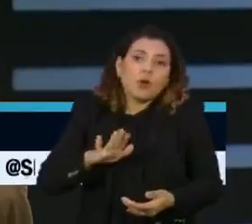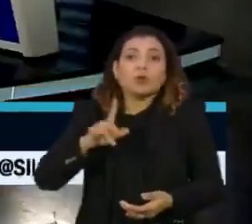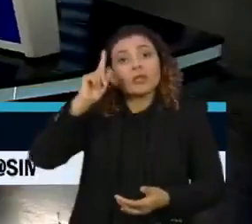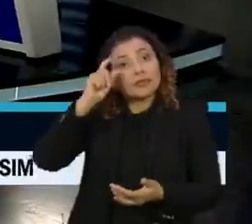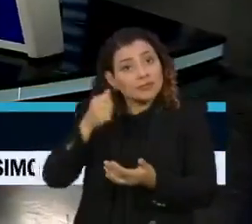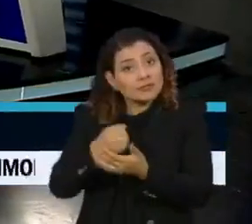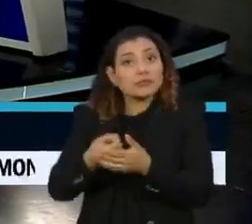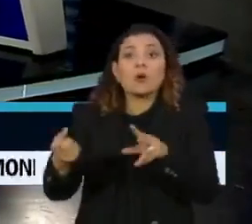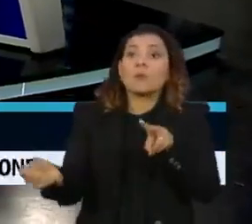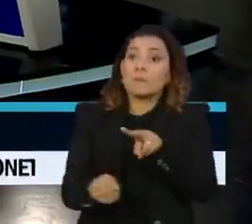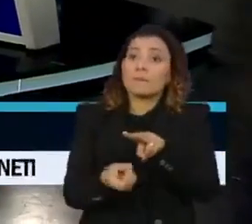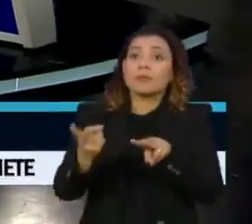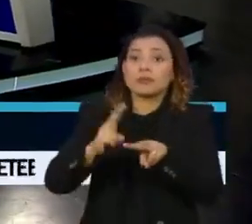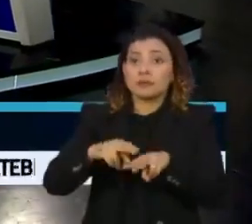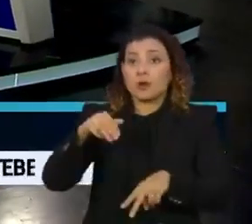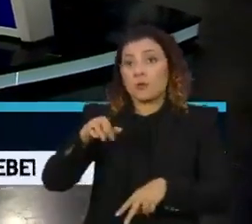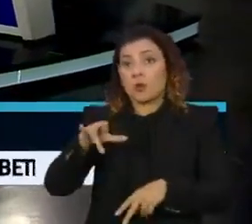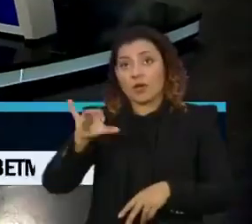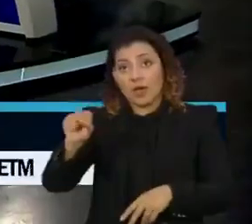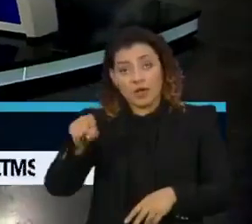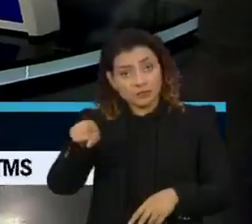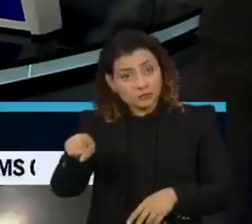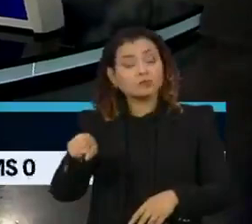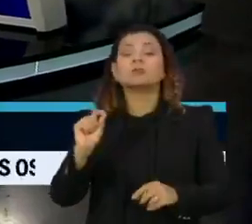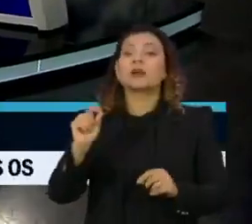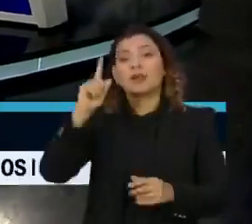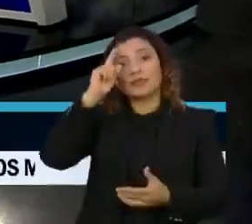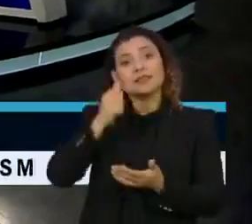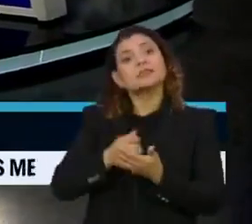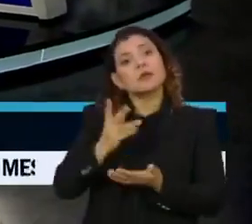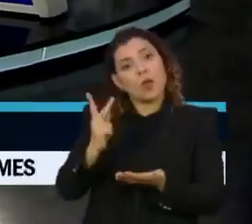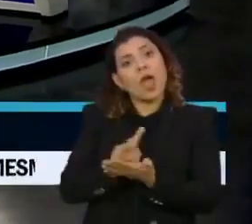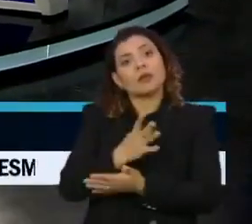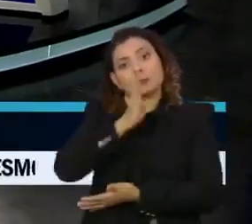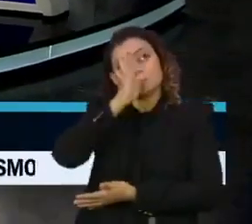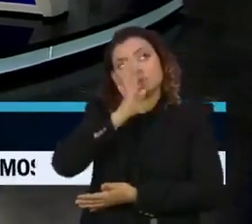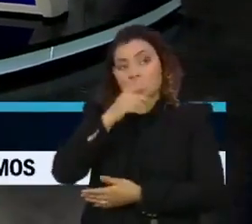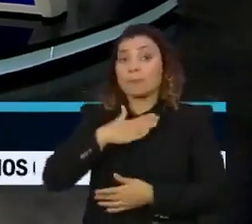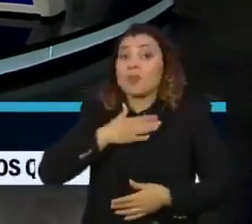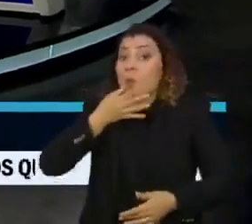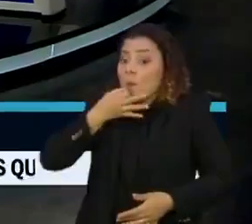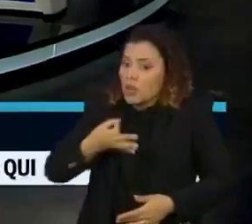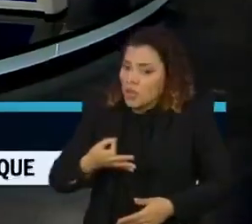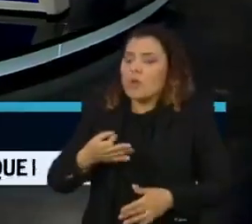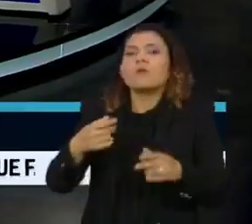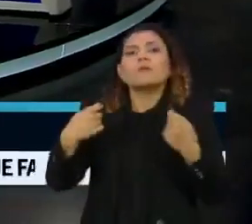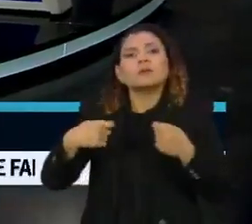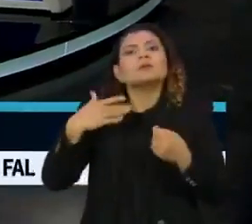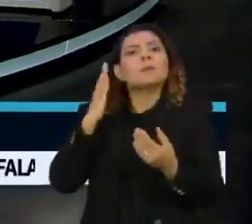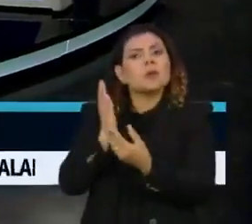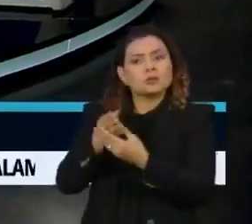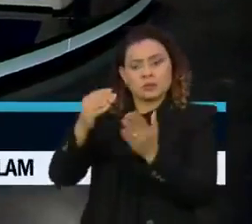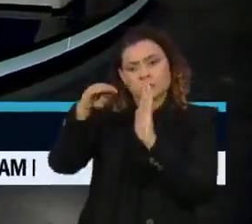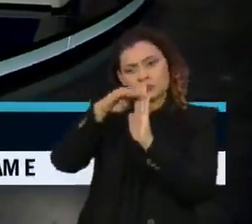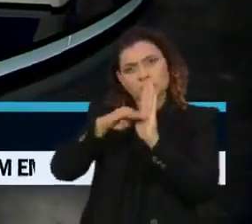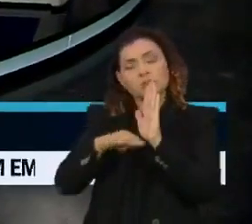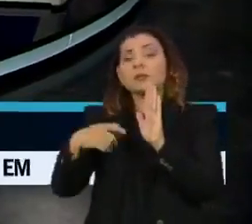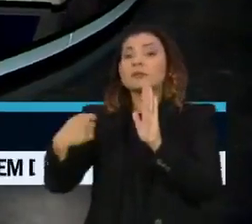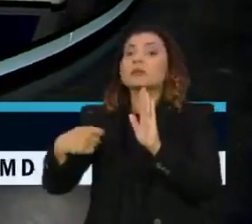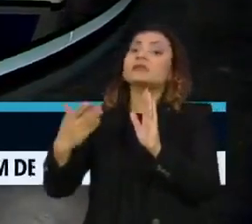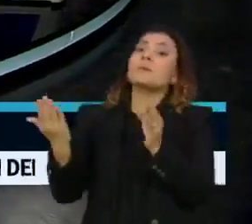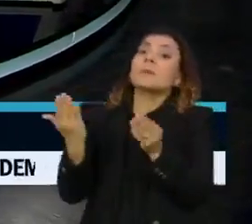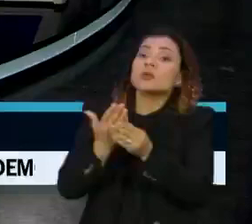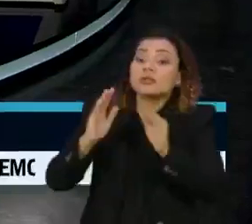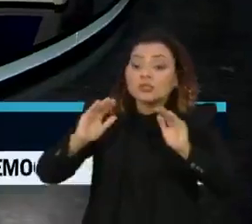acho que a decisão de prisão que o Morais tomou é uma decisão equivocada eu acho que ela pressente do devido processo legal que